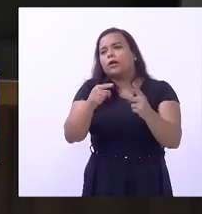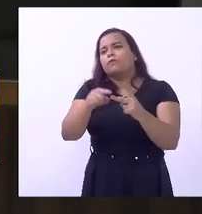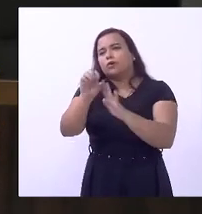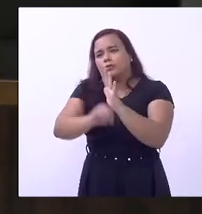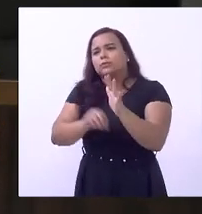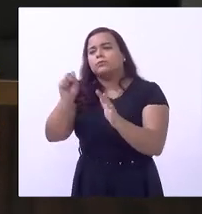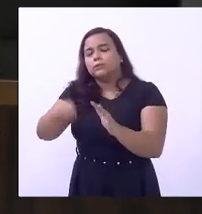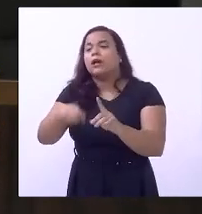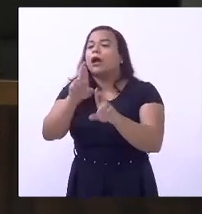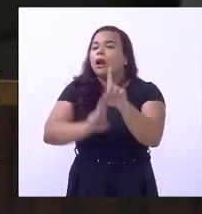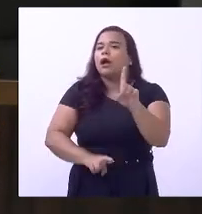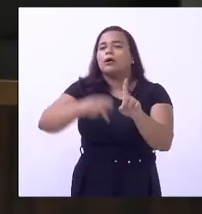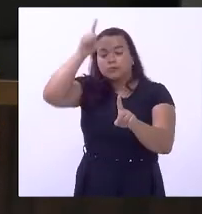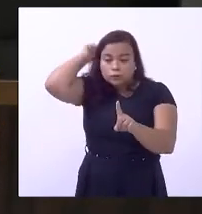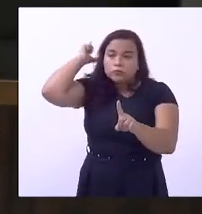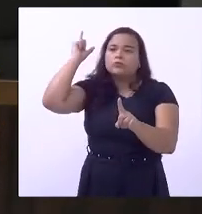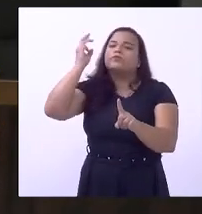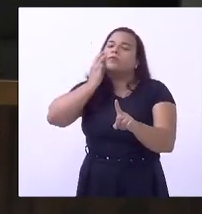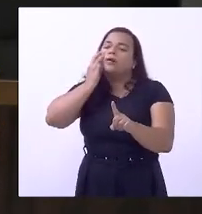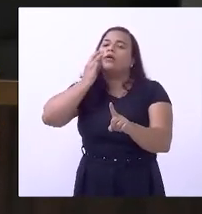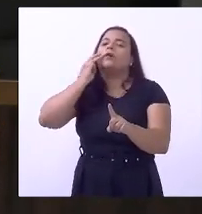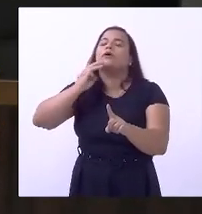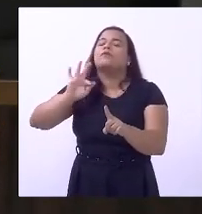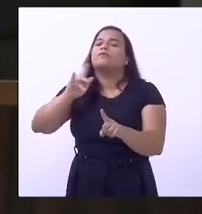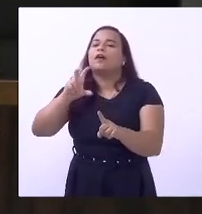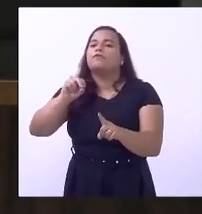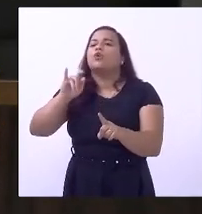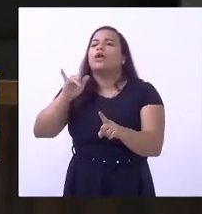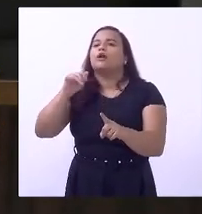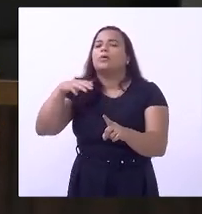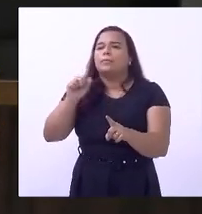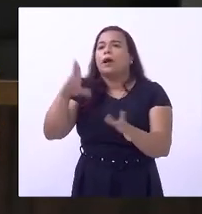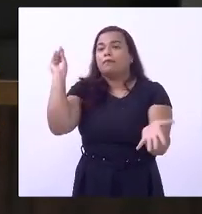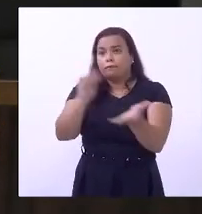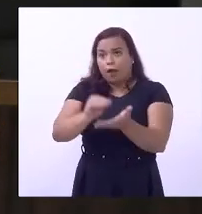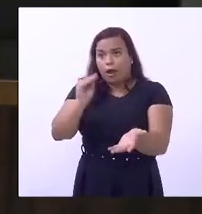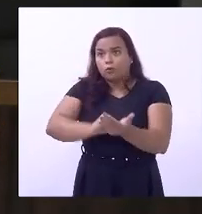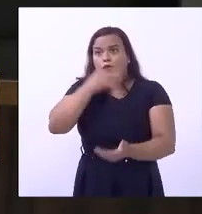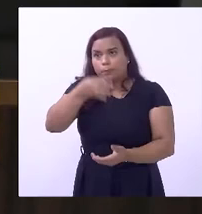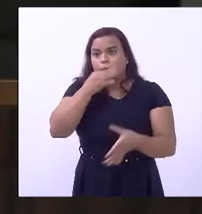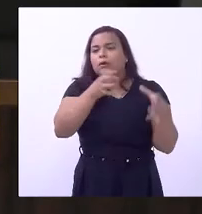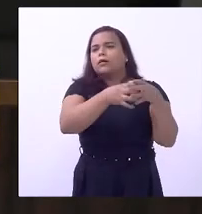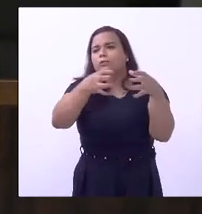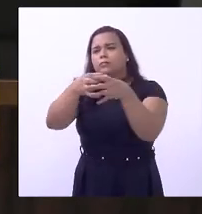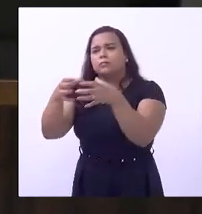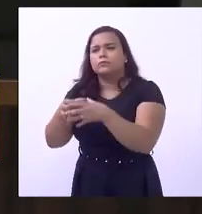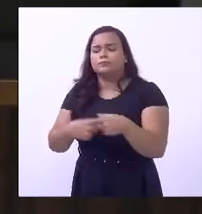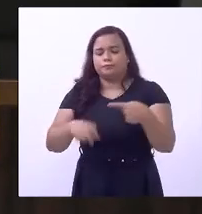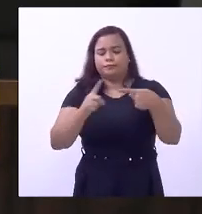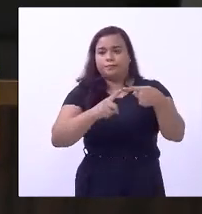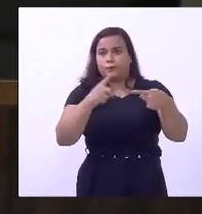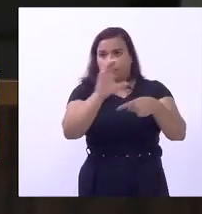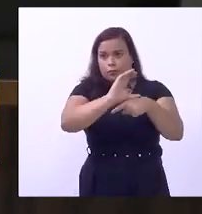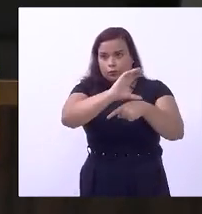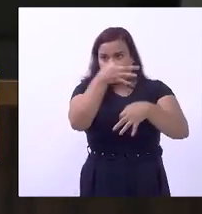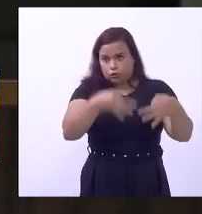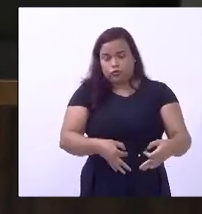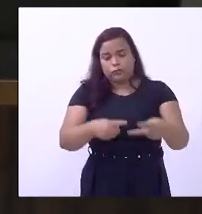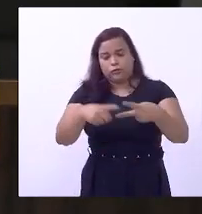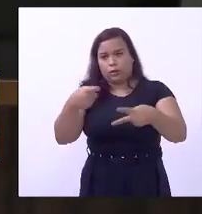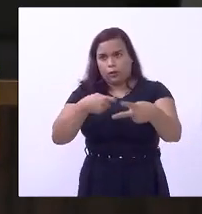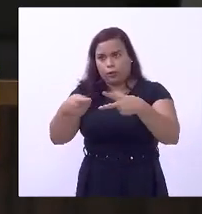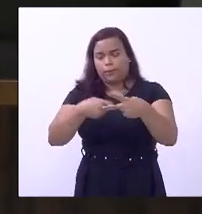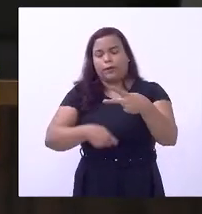Valdeca Carneiro, Flávio Serafim e Olealmar Coelho. Pendendo de pareceres das Comissões de Constituição e Justiça, de